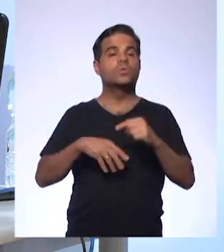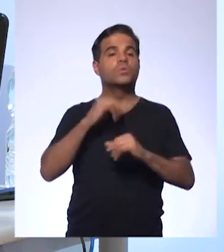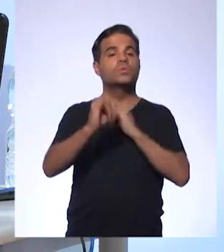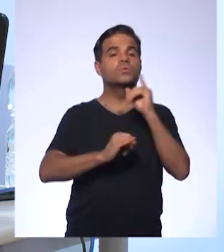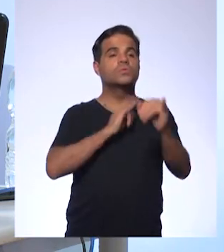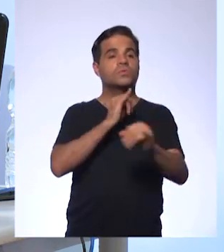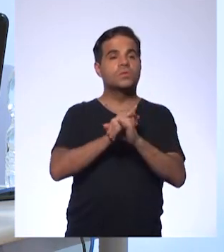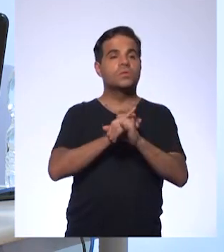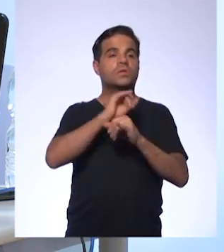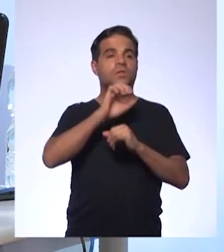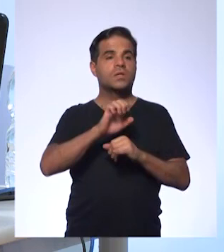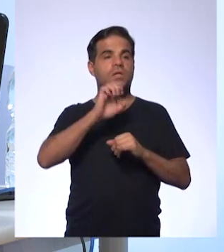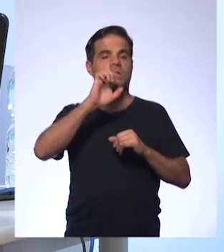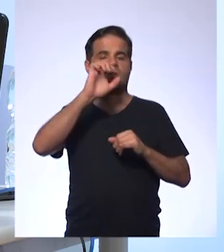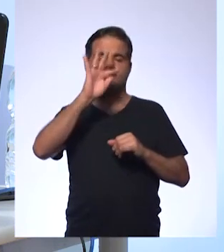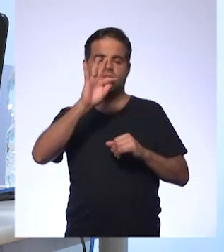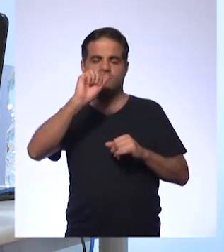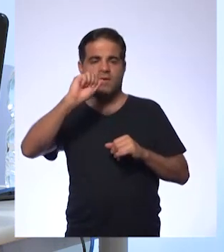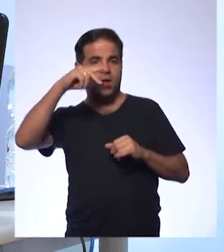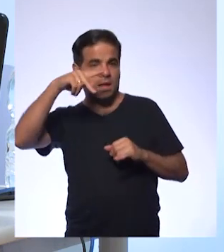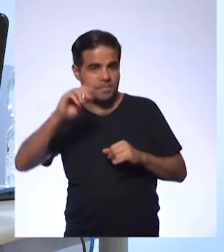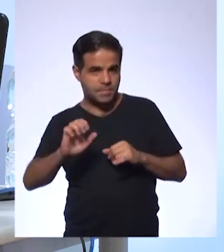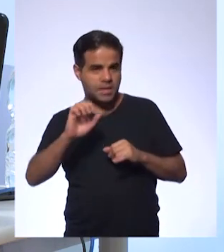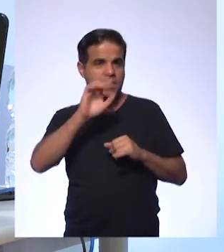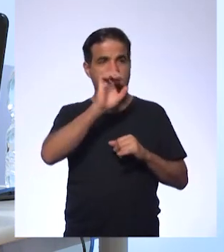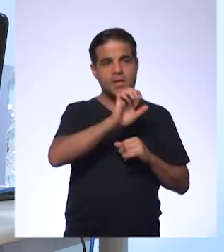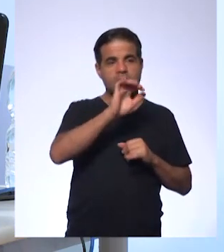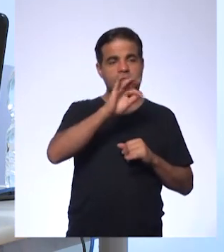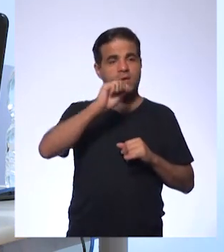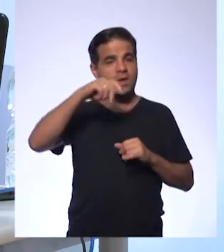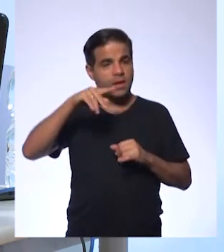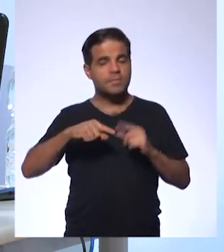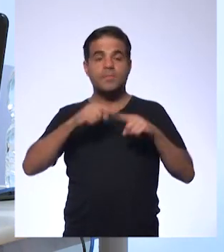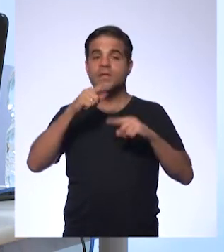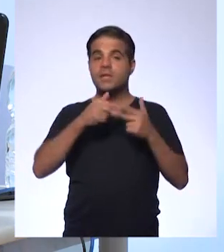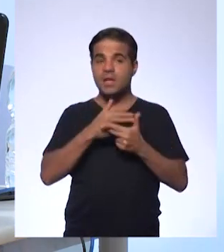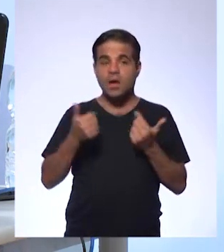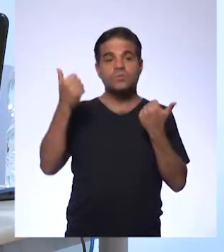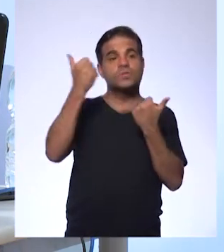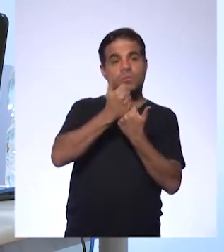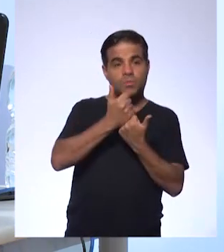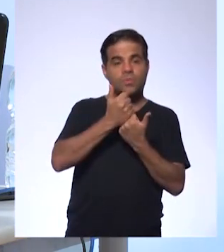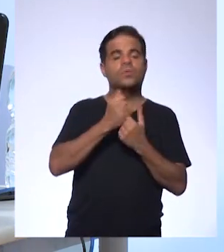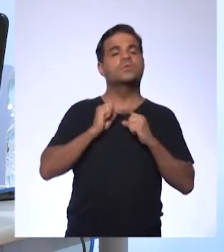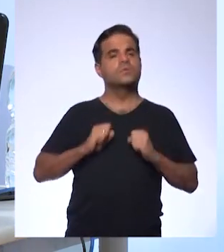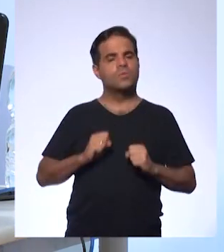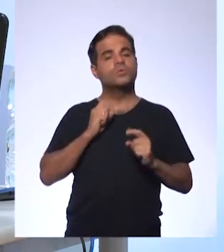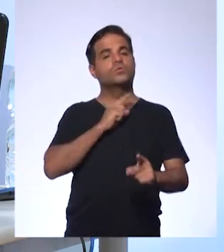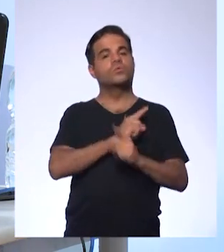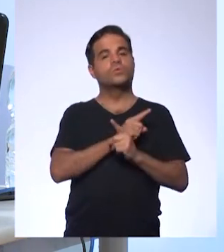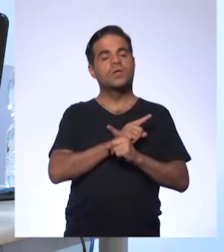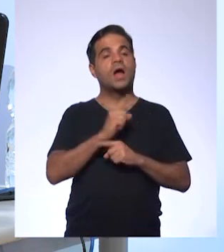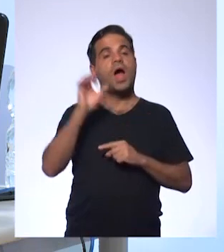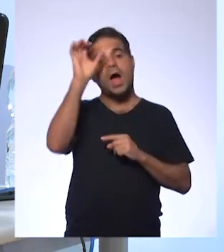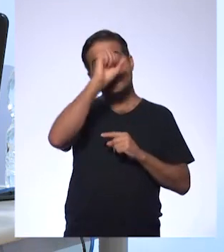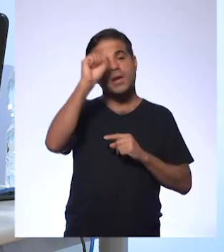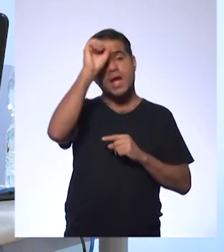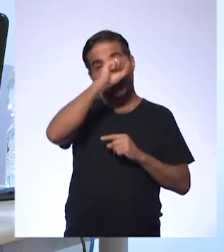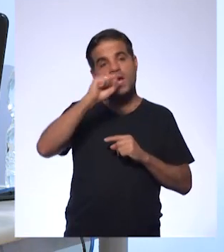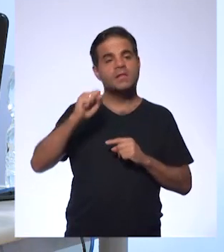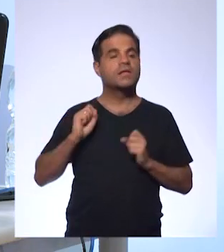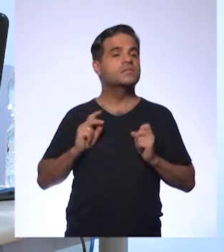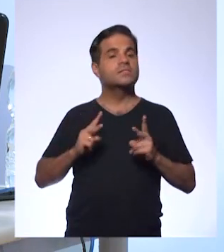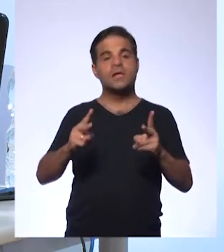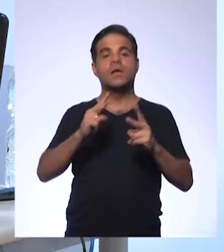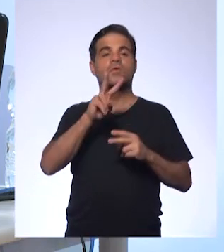lá, EFAPE, EFAPE, Materiais de Apoio. Você vai encontrar Aprender Sempre,